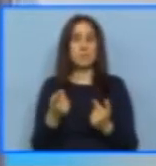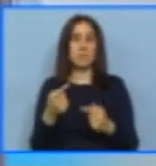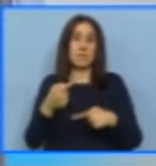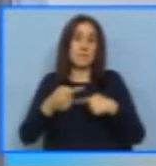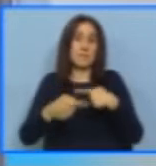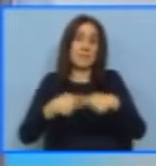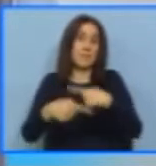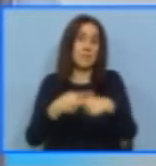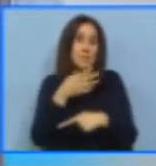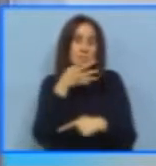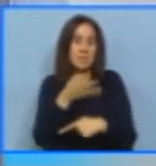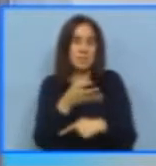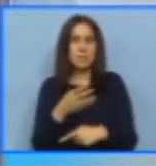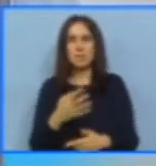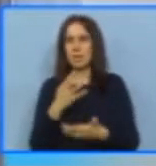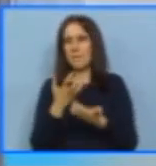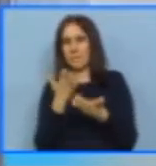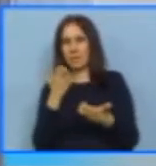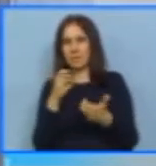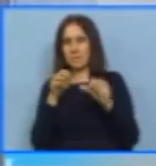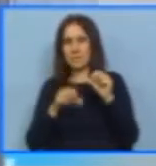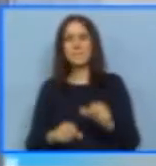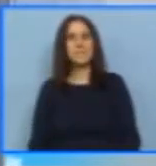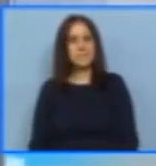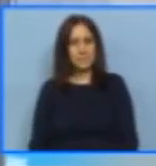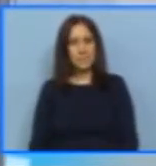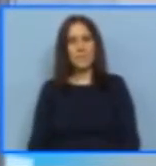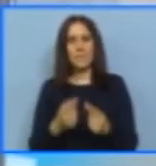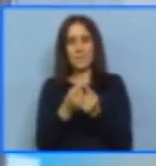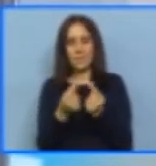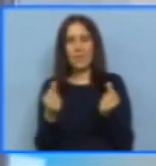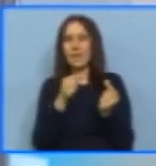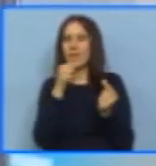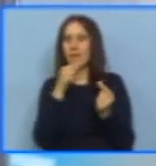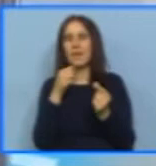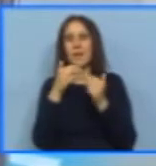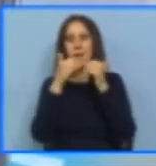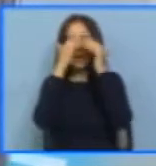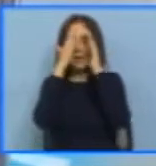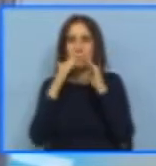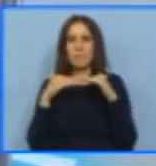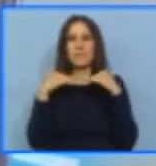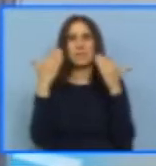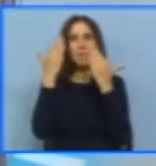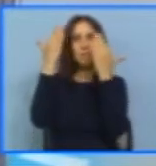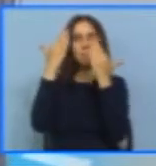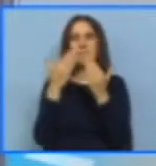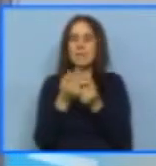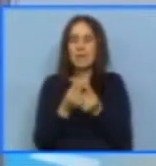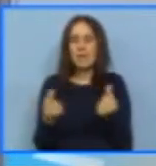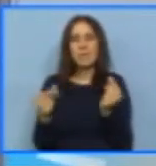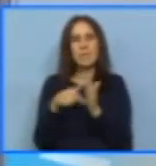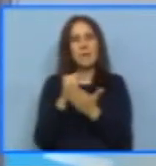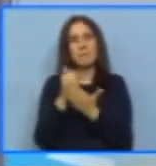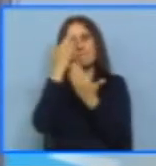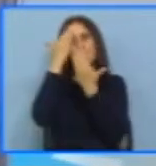dizer assim, que temos no fim do terço... É uma marca da mensagem, não é? É uma marca da mensagem, que sempre rezamos as últimas Ave-Marias do terço por intenção do Santo